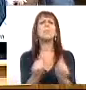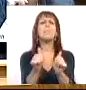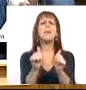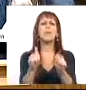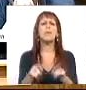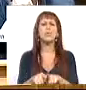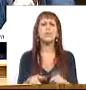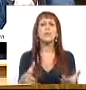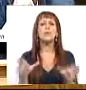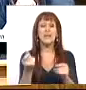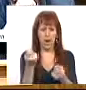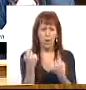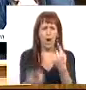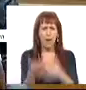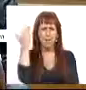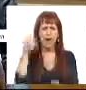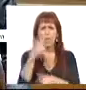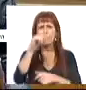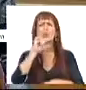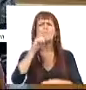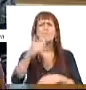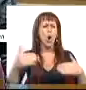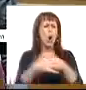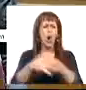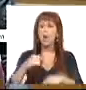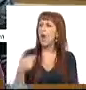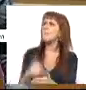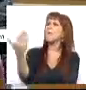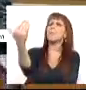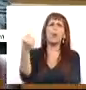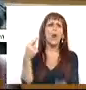bem, que até há mais dinheiro, há pessoas que morrem enquanto esperam para serem atendidos.